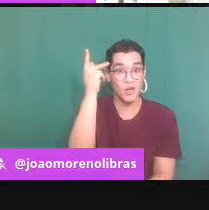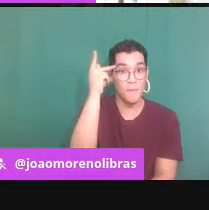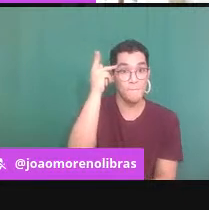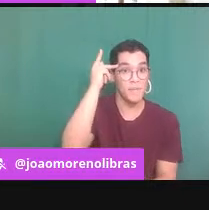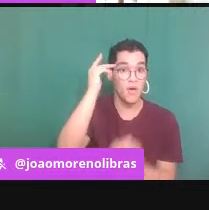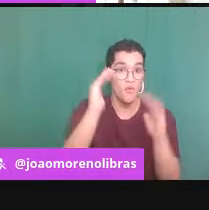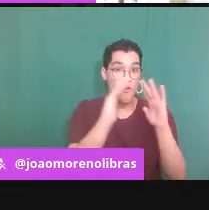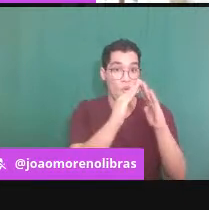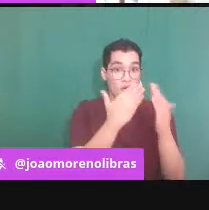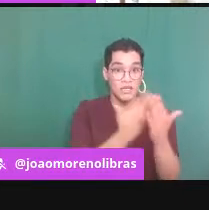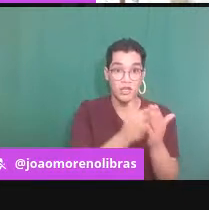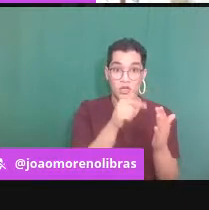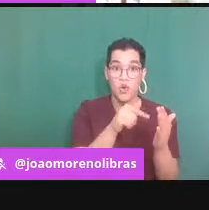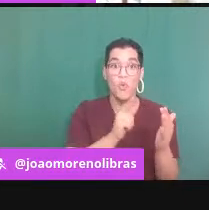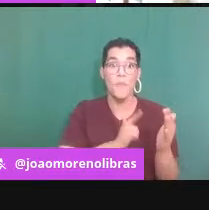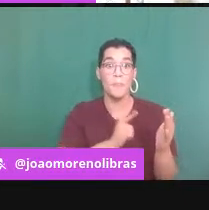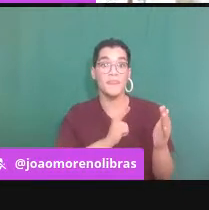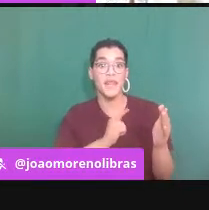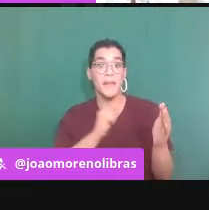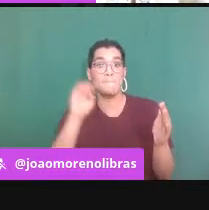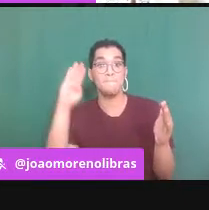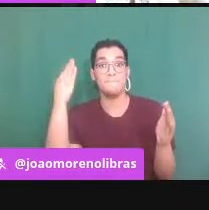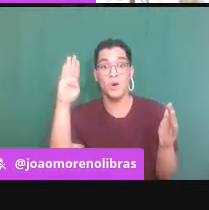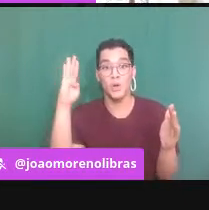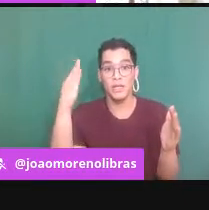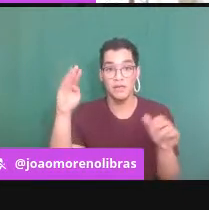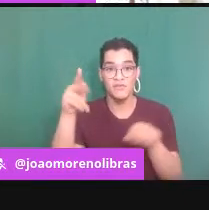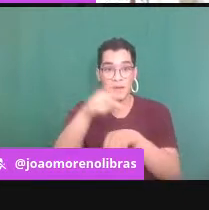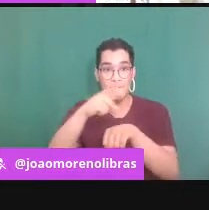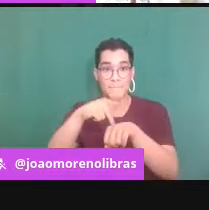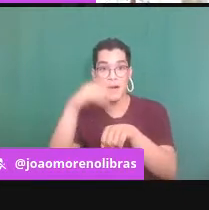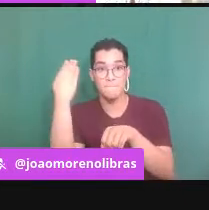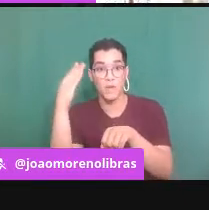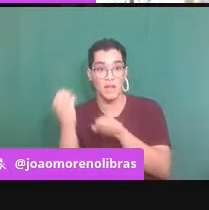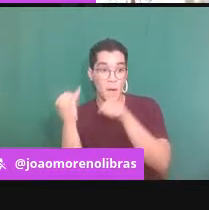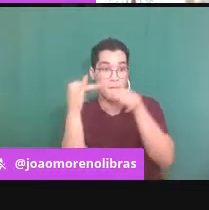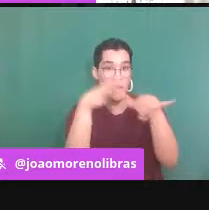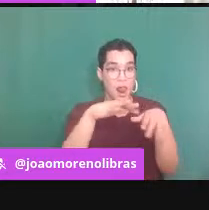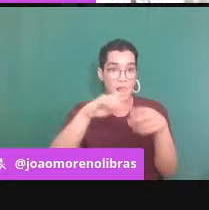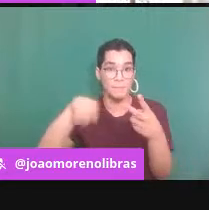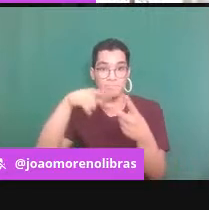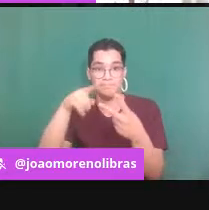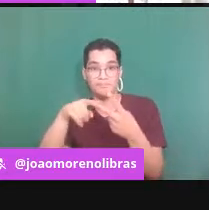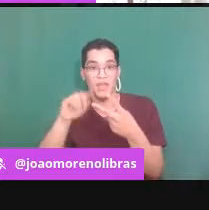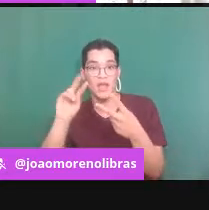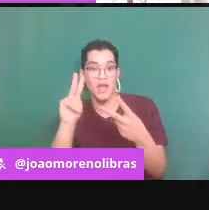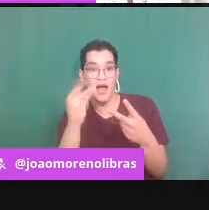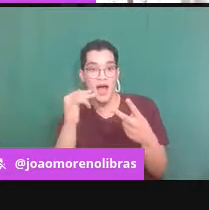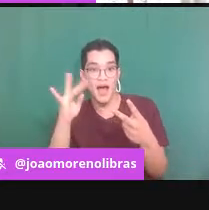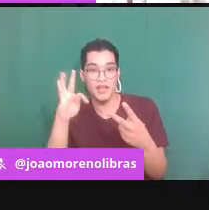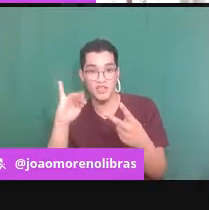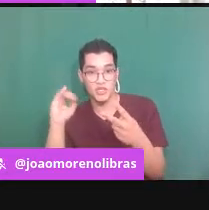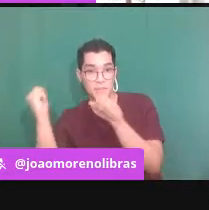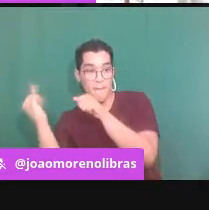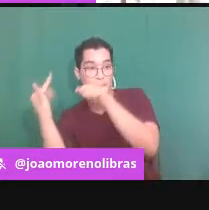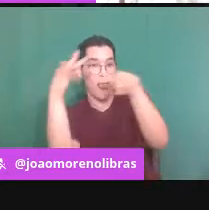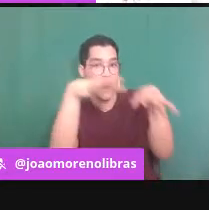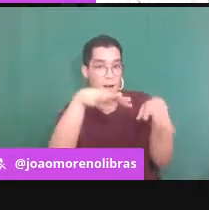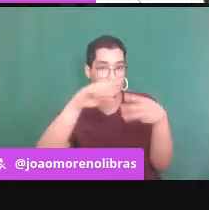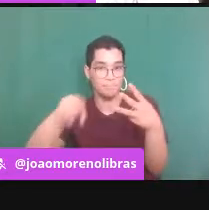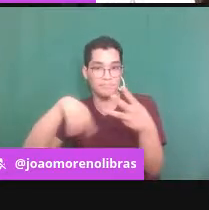bolivianos, grupos de venezuelanos, haitianos, angolanos, entre outros, né? E